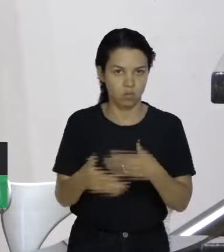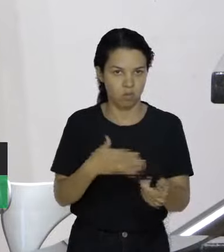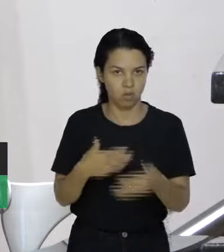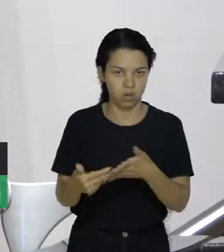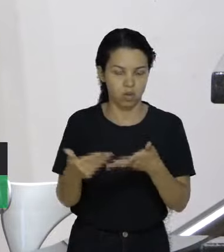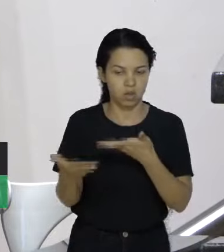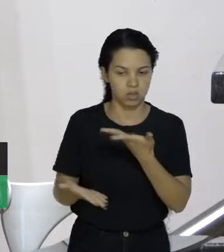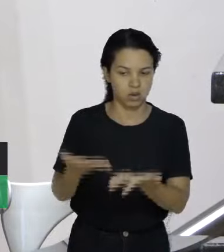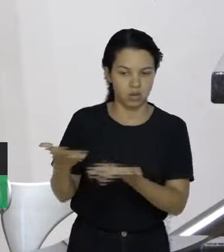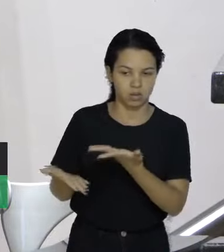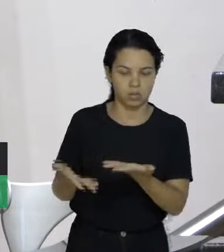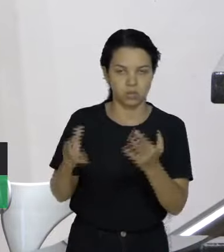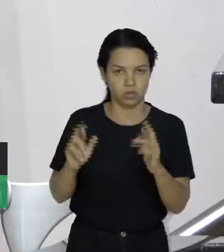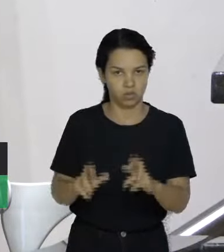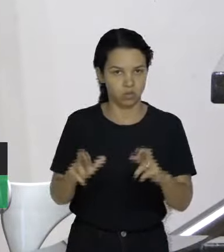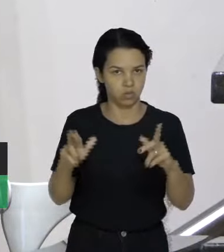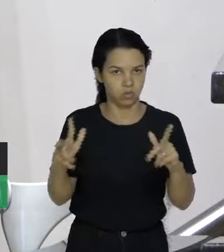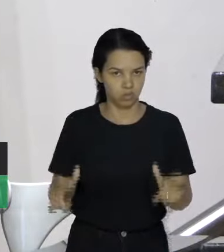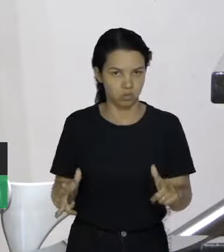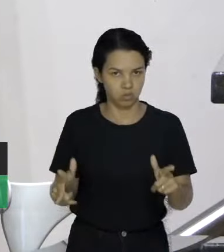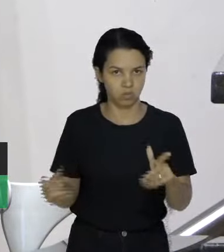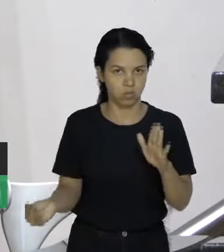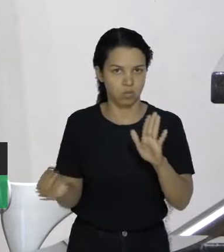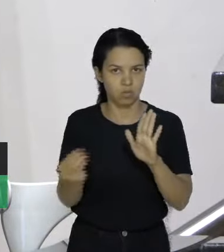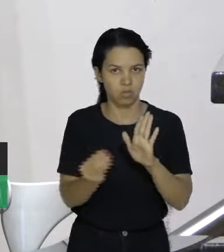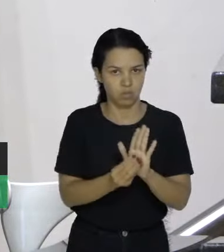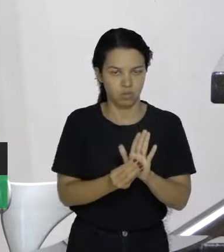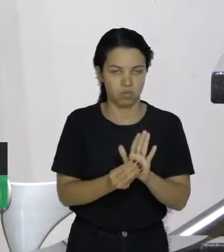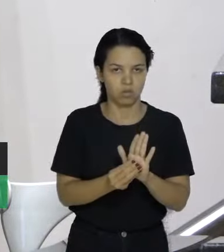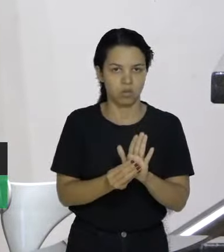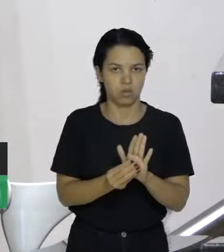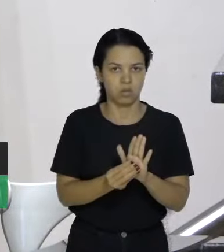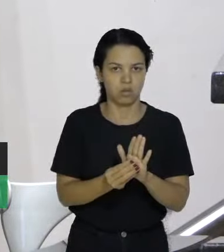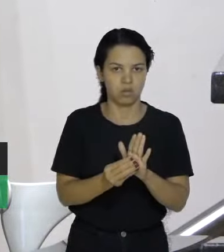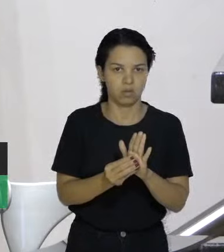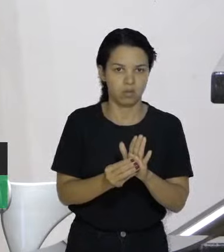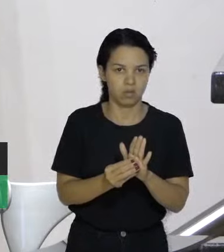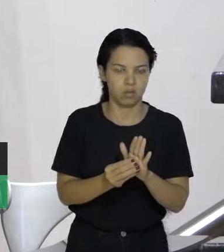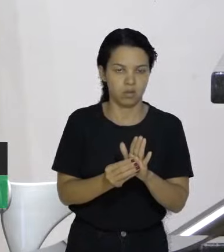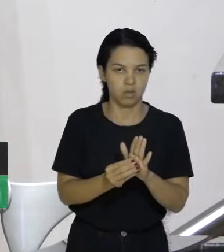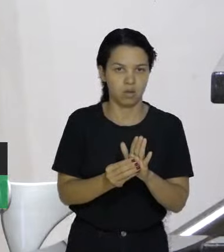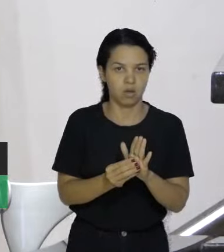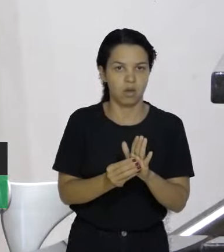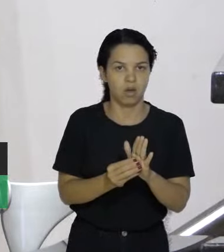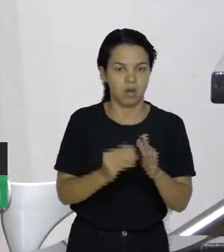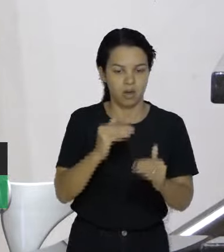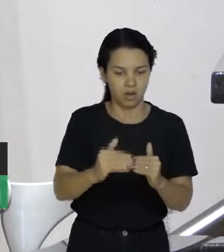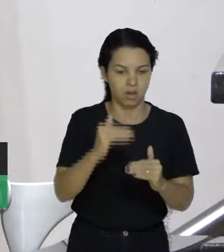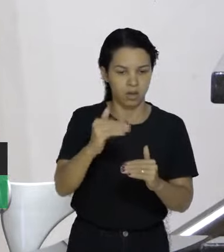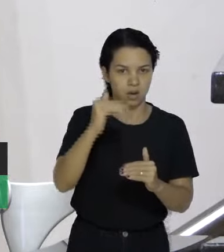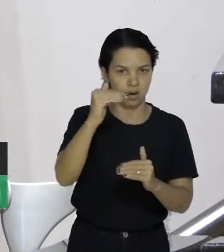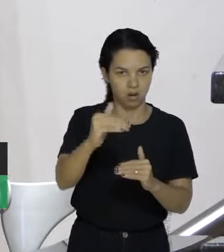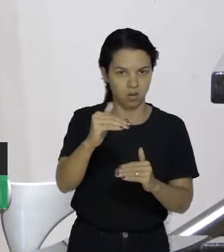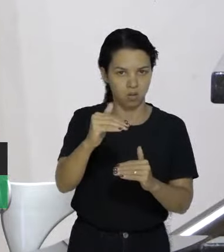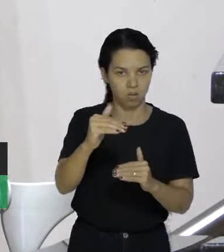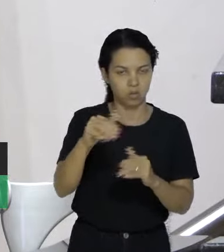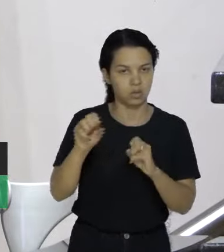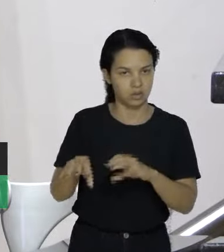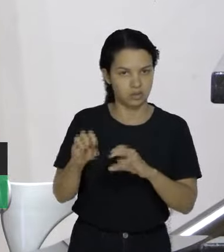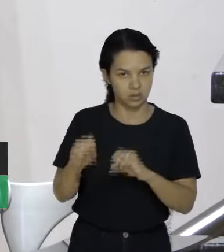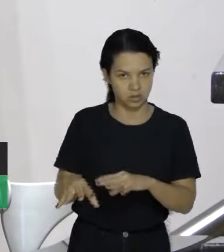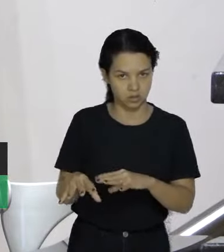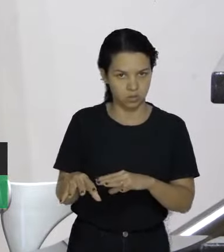diferenciado Com base no grau de instrução sempre tratou-se na